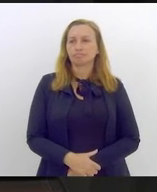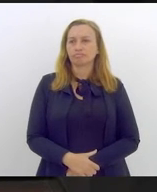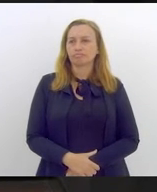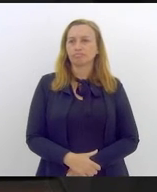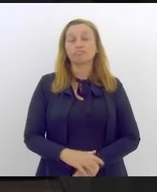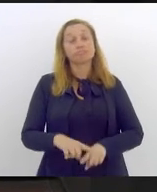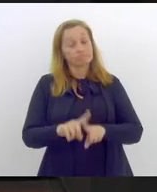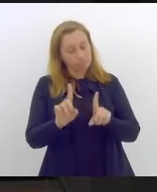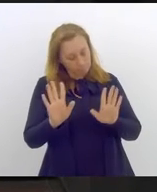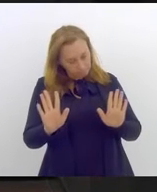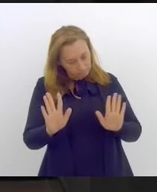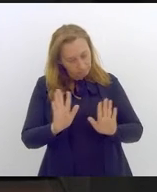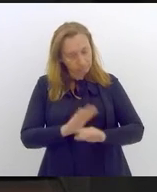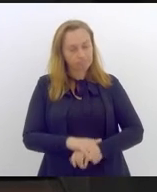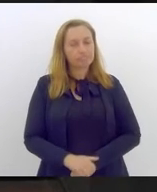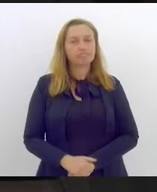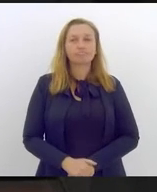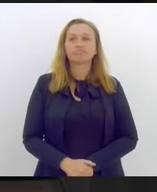mas aí